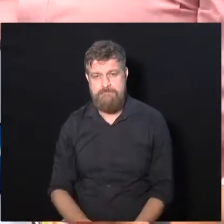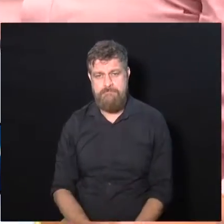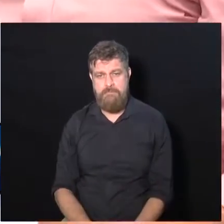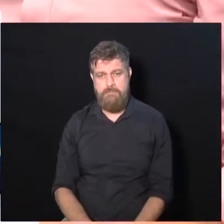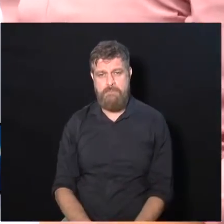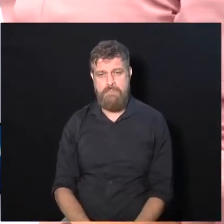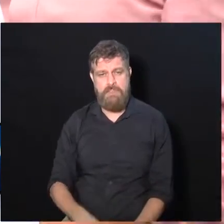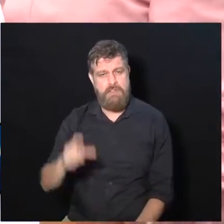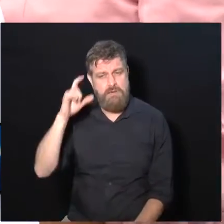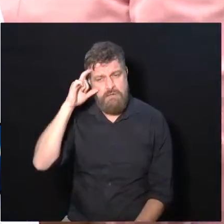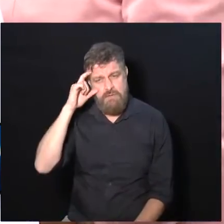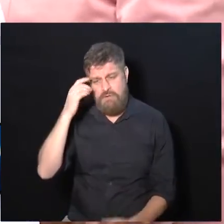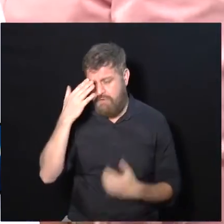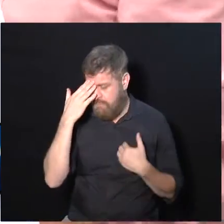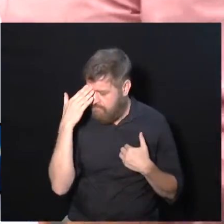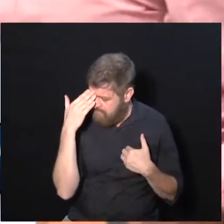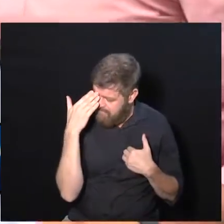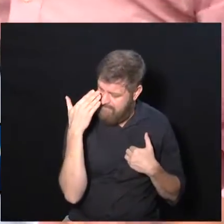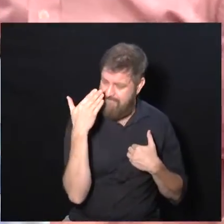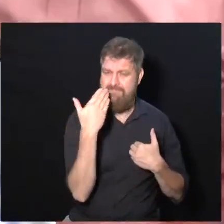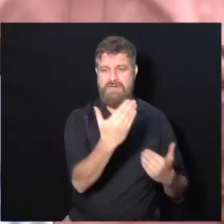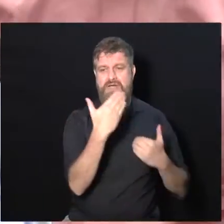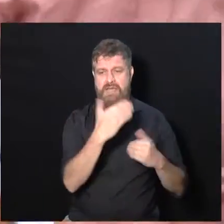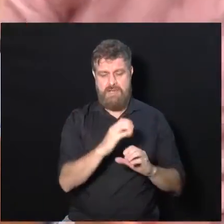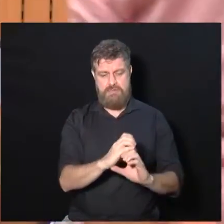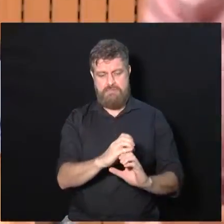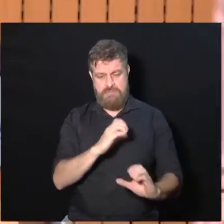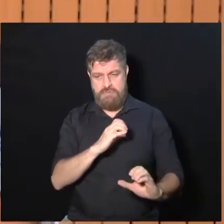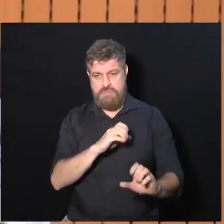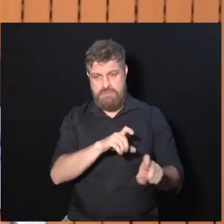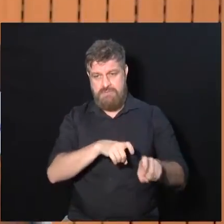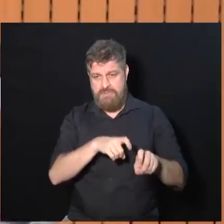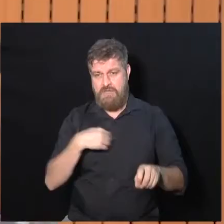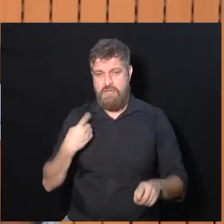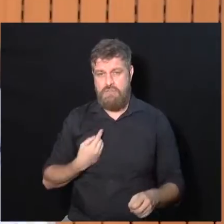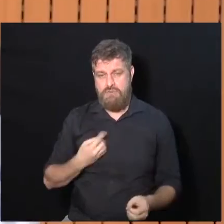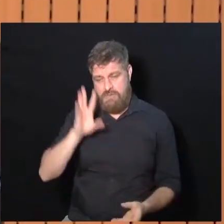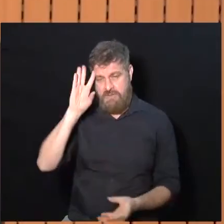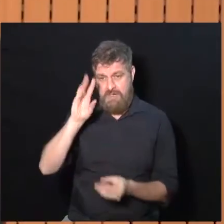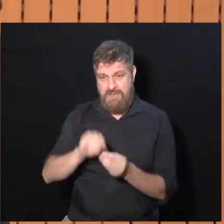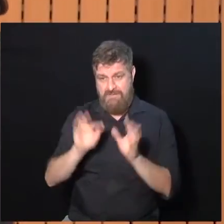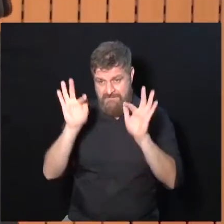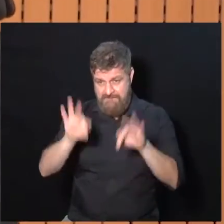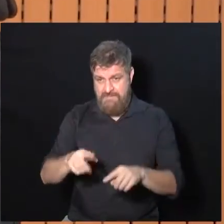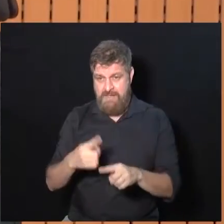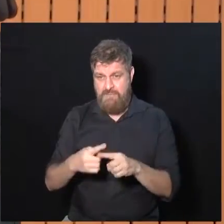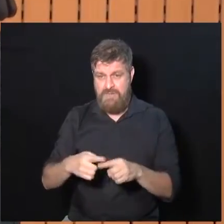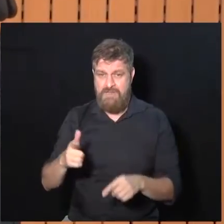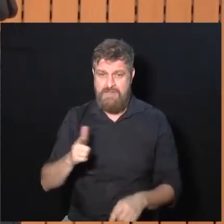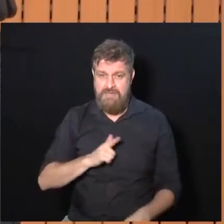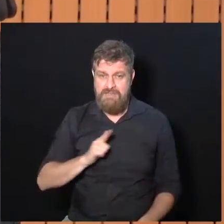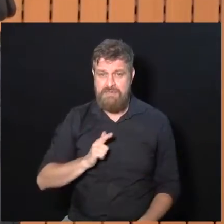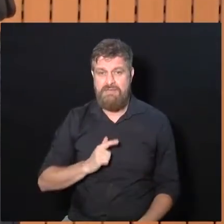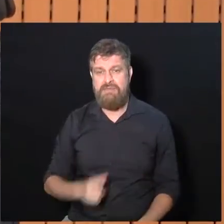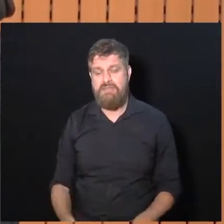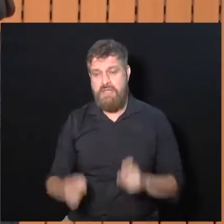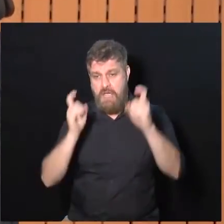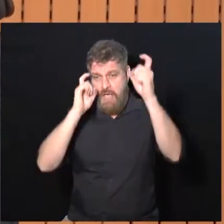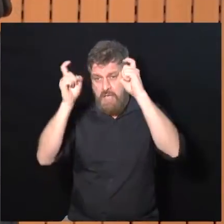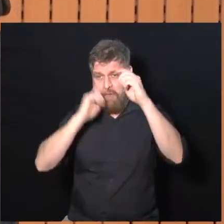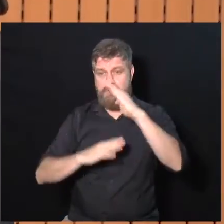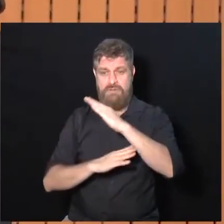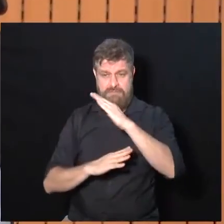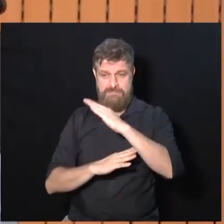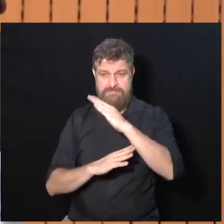Maria Cláudia, mais uma vez, obrigado. Érica, obrigado. Eu estou encerrando essa presente reunião, porque nós precisamos encerrar agora, por conta do horário da TV